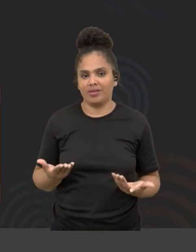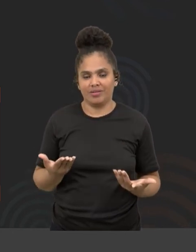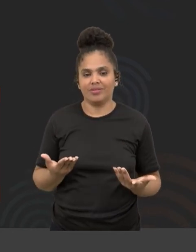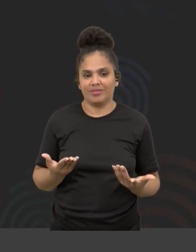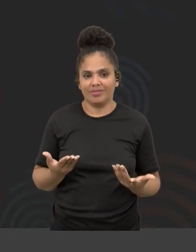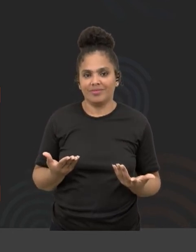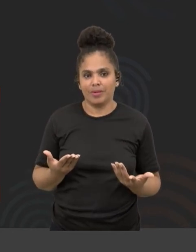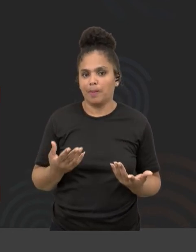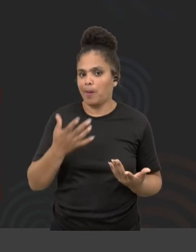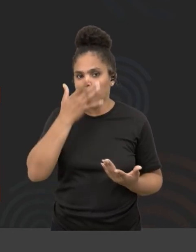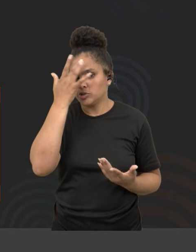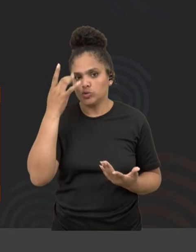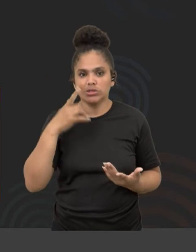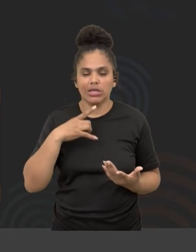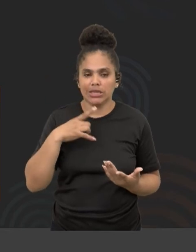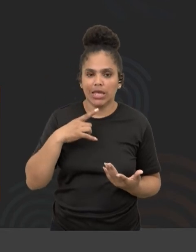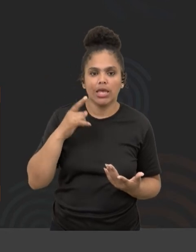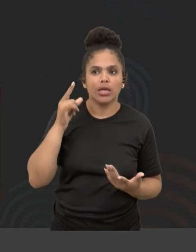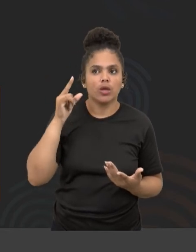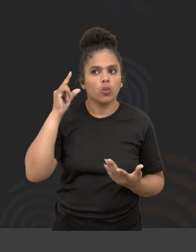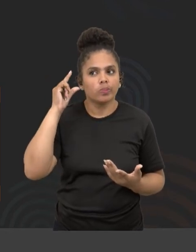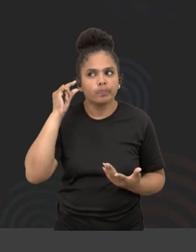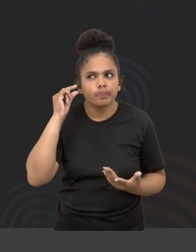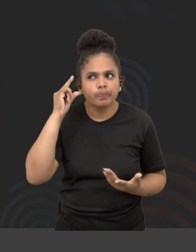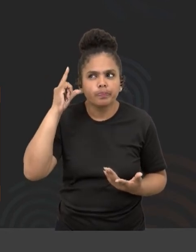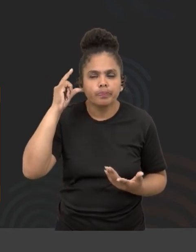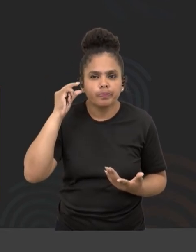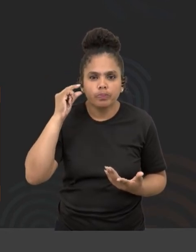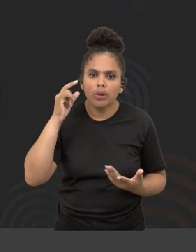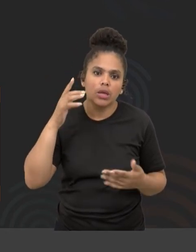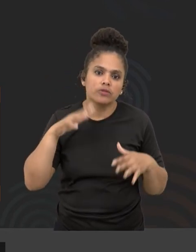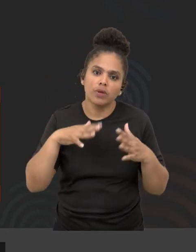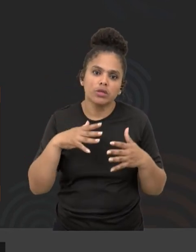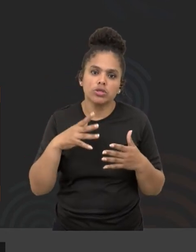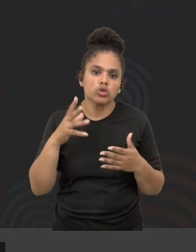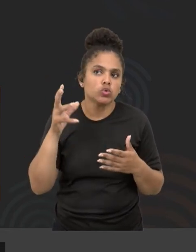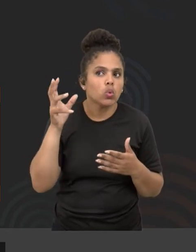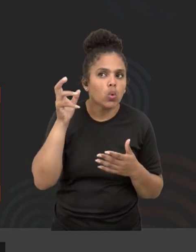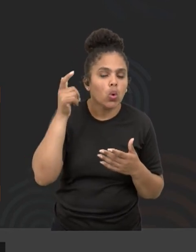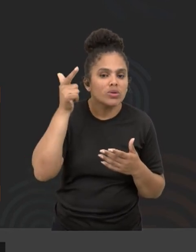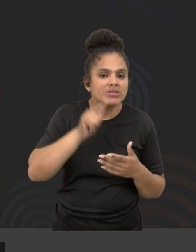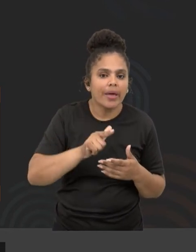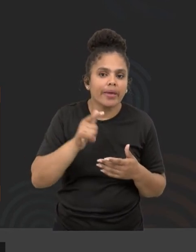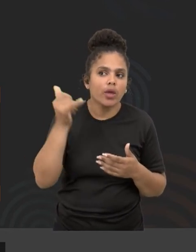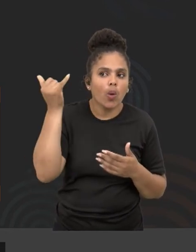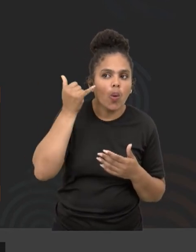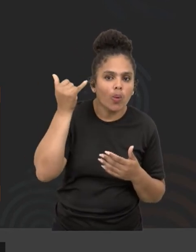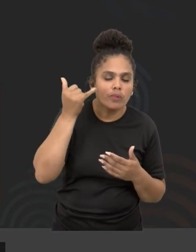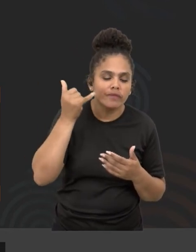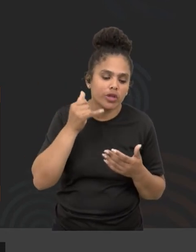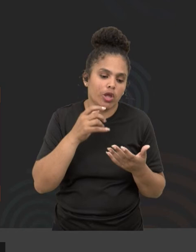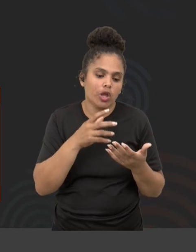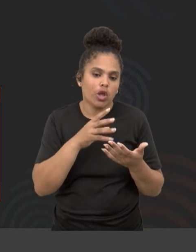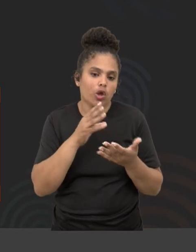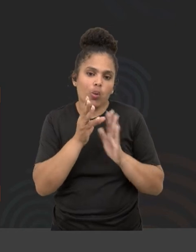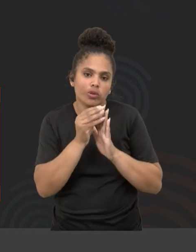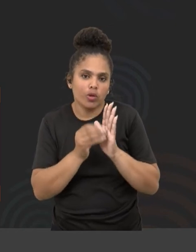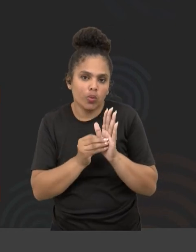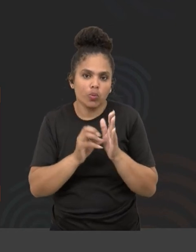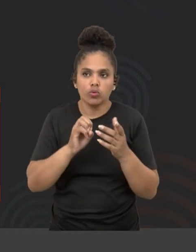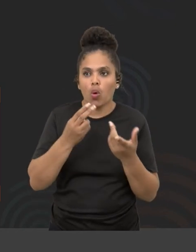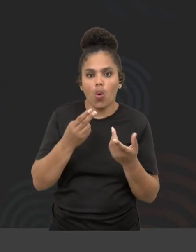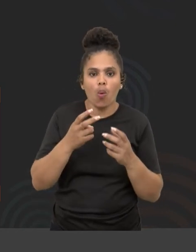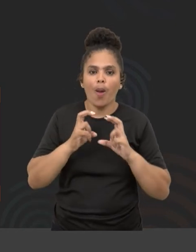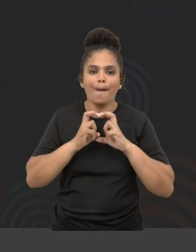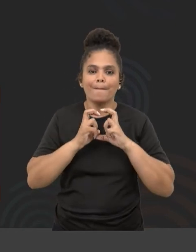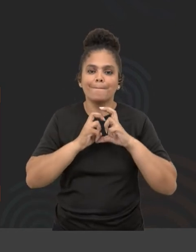para pessoas que têm algum nível de surdez e não ouvem o conteúdo, ou, por exemplo, eu estou no metrô e eu não trouxe fone de ouvido, e aí